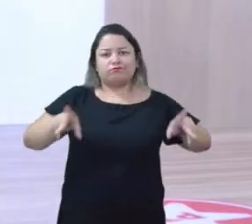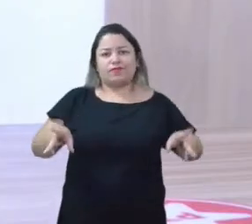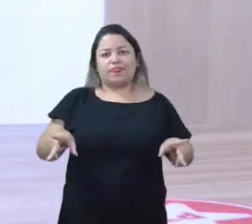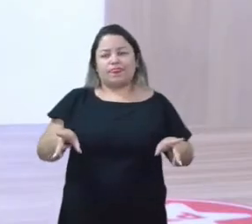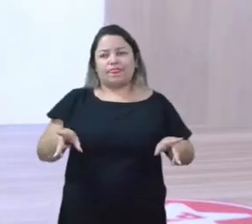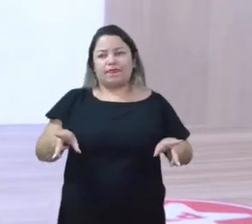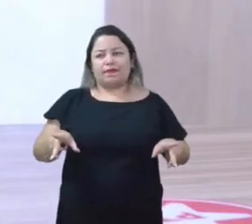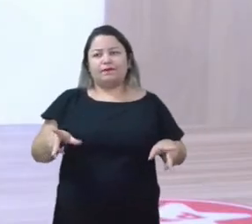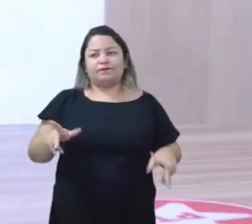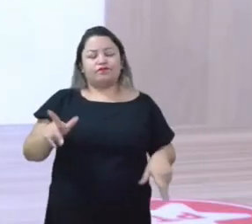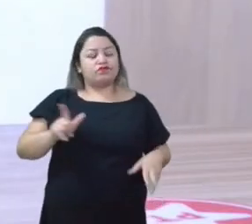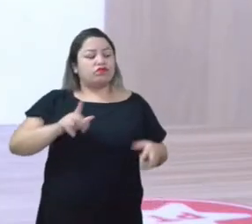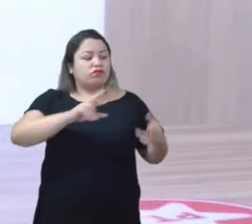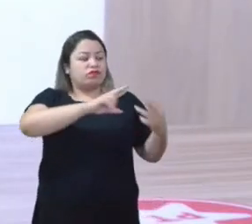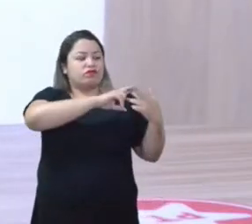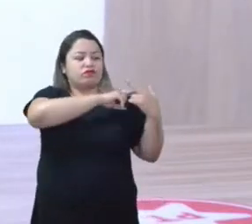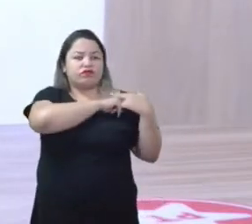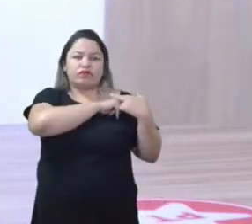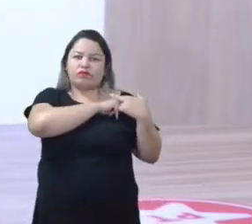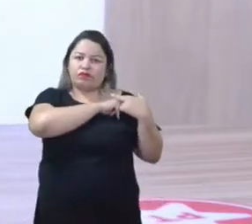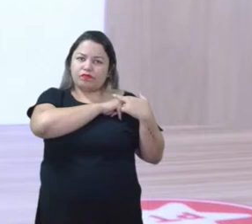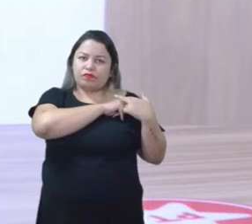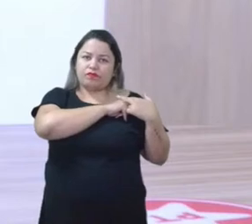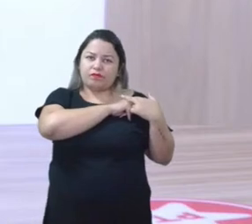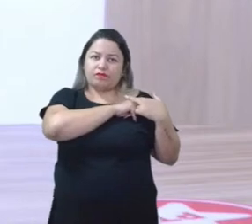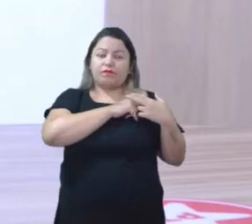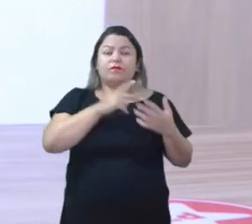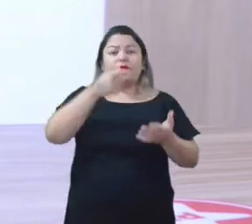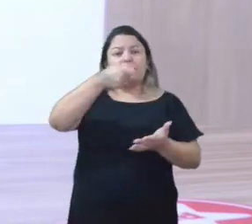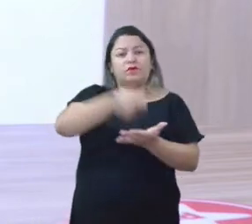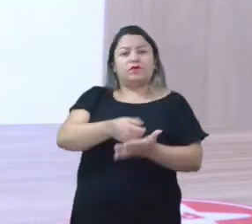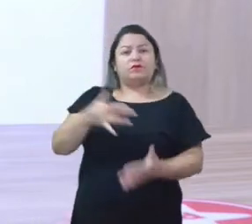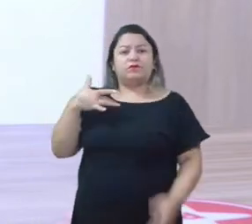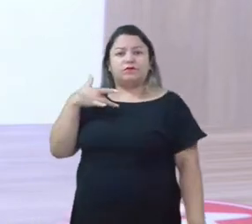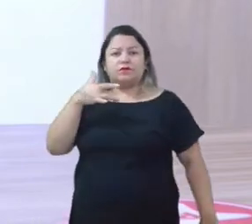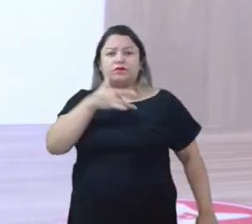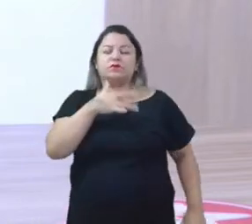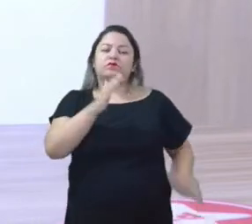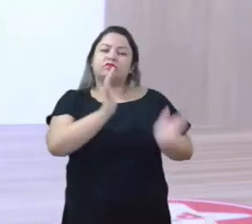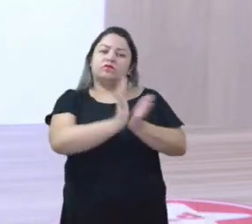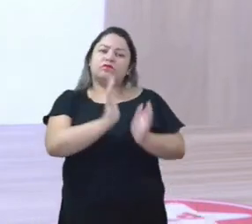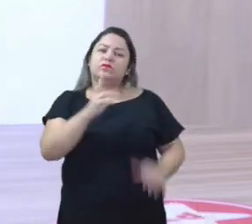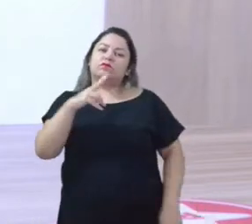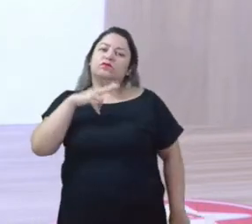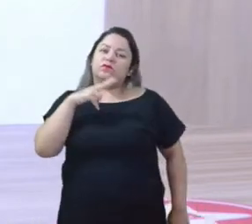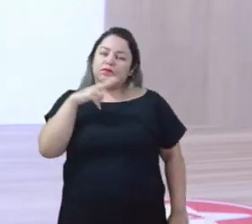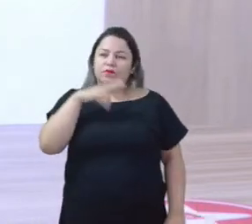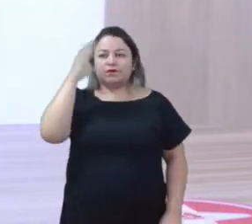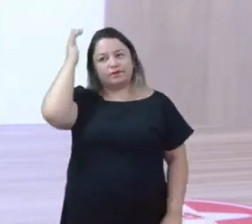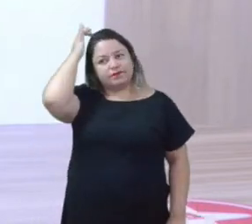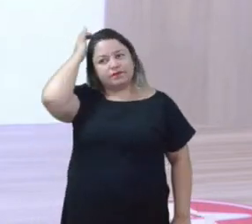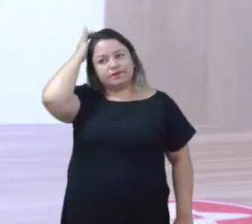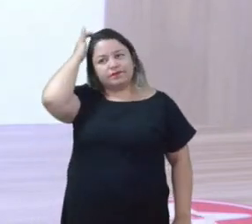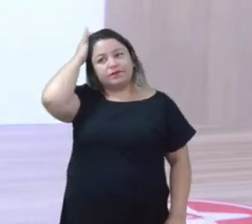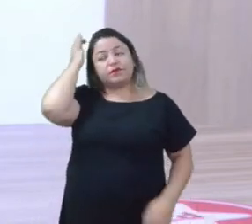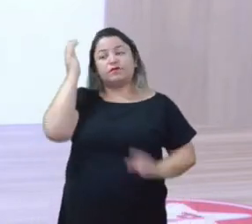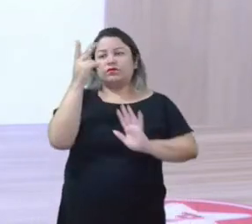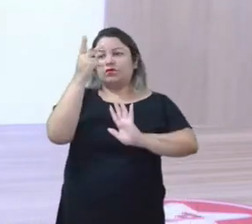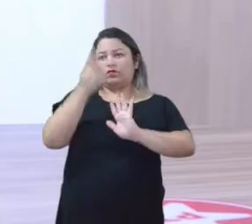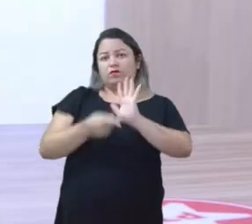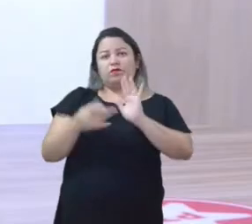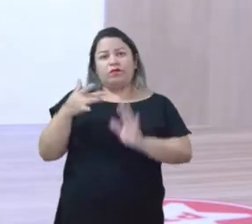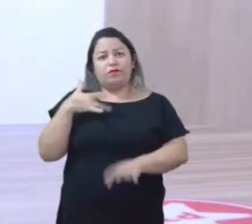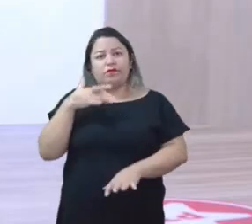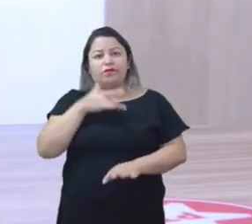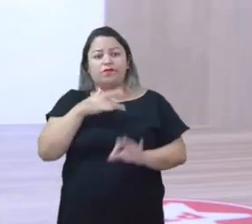nós temos que ter a responsabilidade de garantir saúde coletiva e individual. E esse projeto tem muito a ver com saúde, com